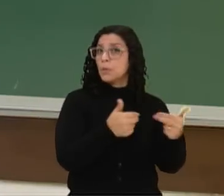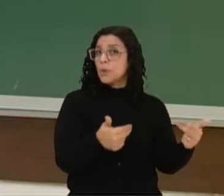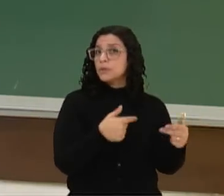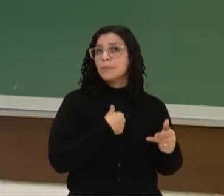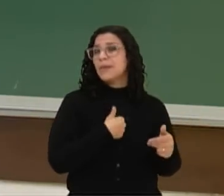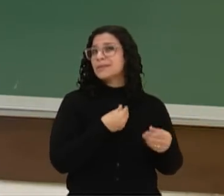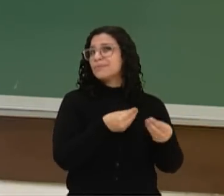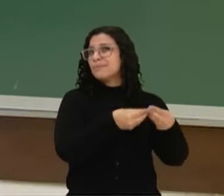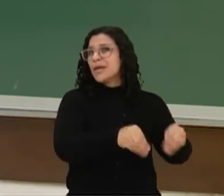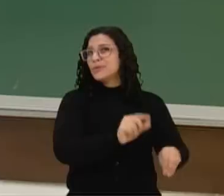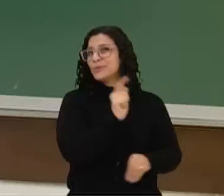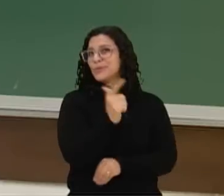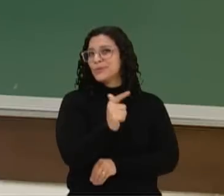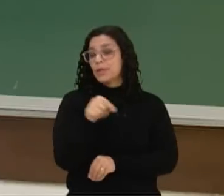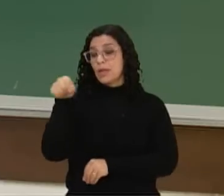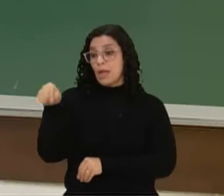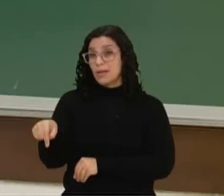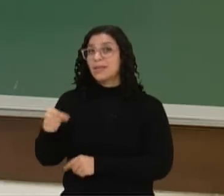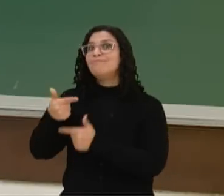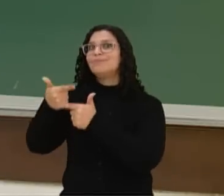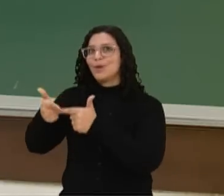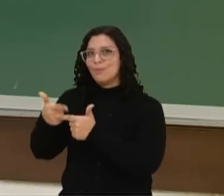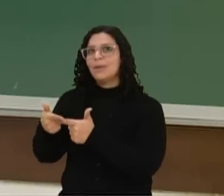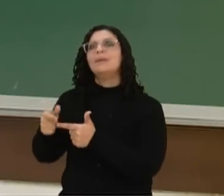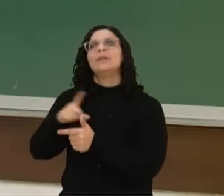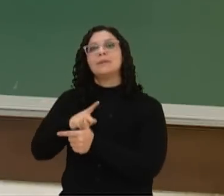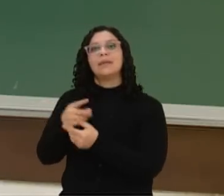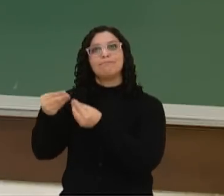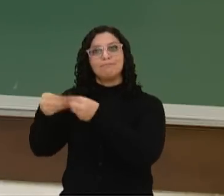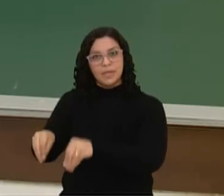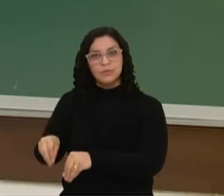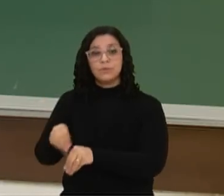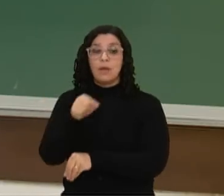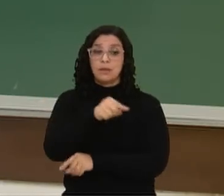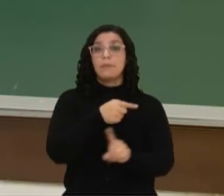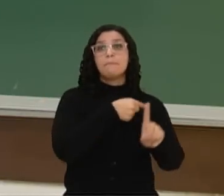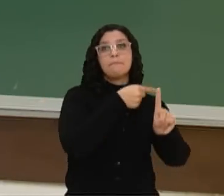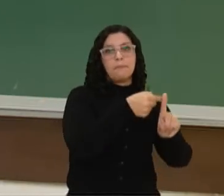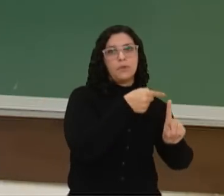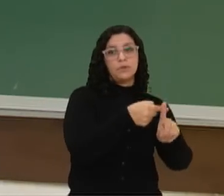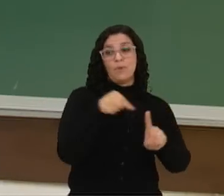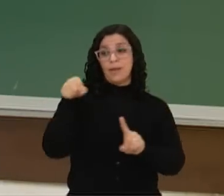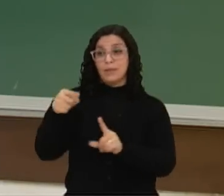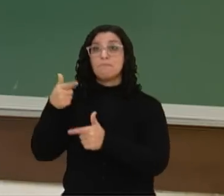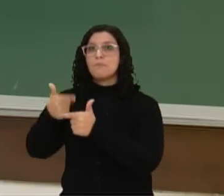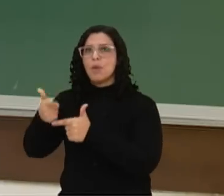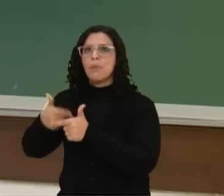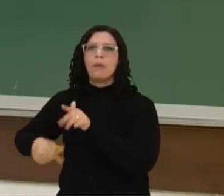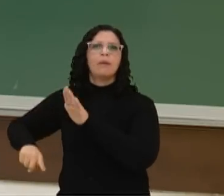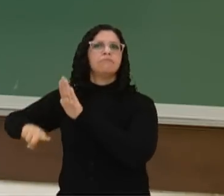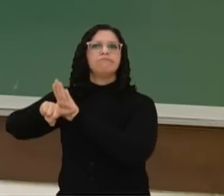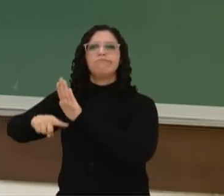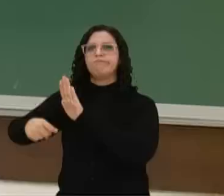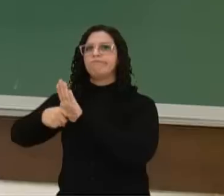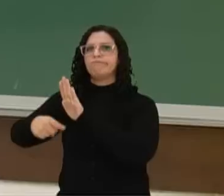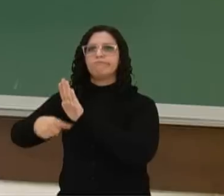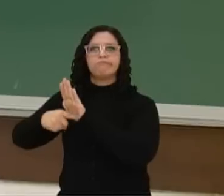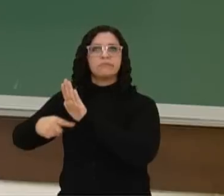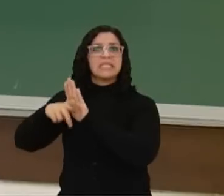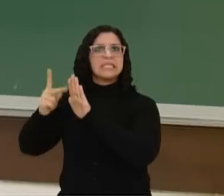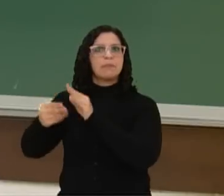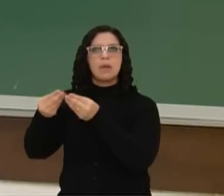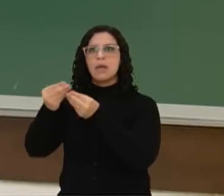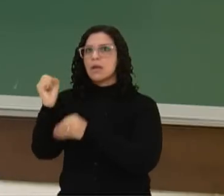alteração nas propriedades do meio natural, mas em alguns casos ele é positivo. Quando eu já uso o termo problema, é uma situação que